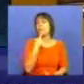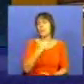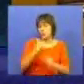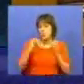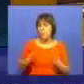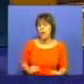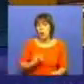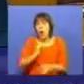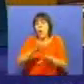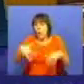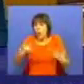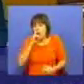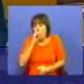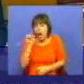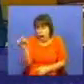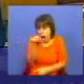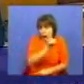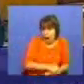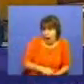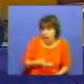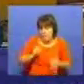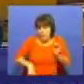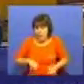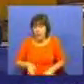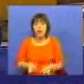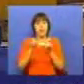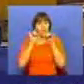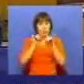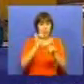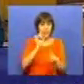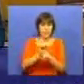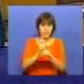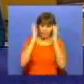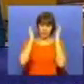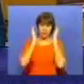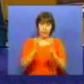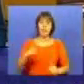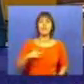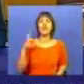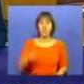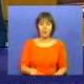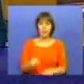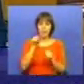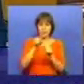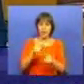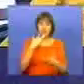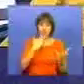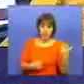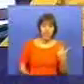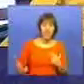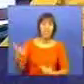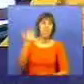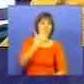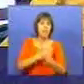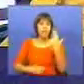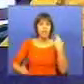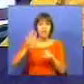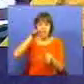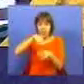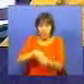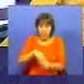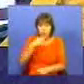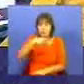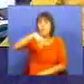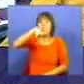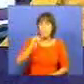se haverá outros caluniadores. É que foi exatamente na questão das estradas de Portugal que vozes críticas se levantaram dentro da bancada